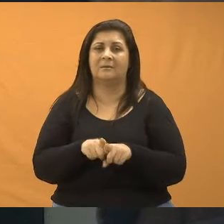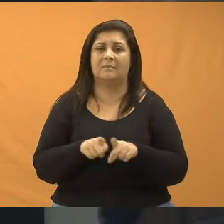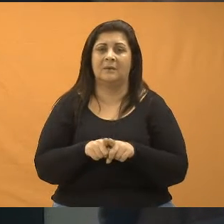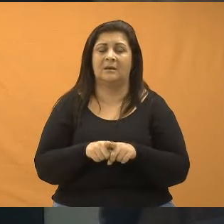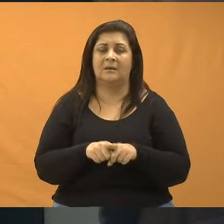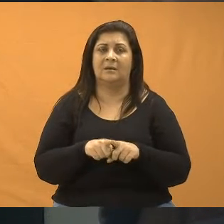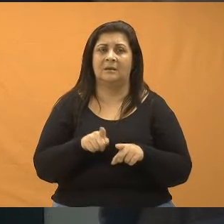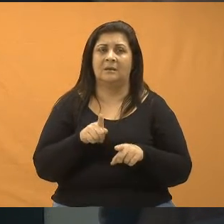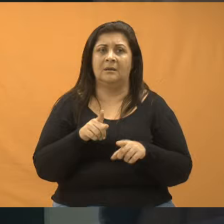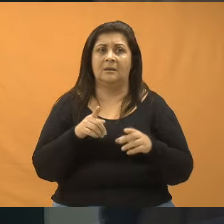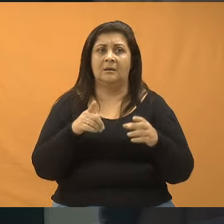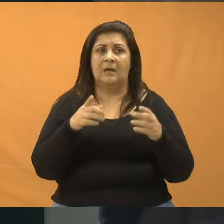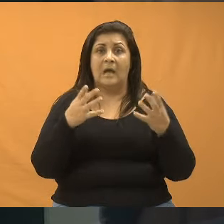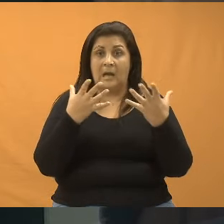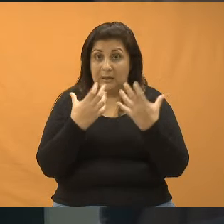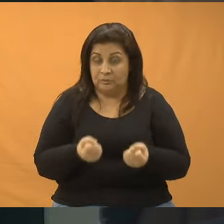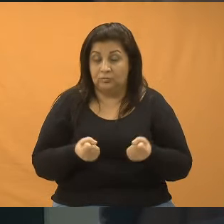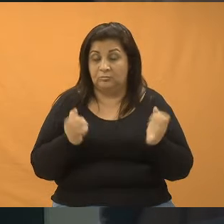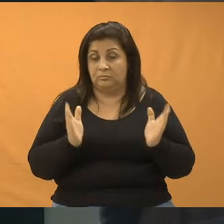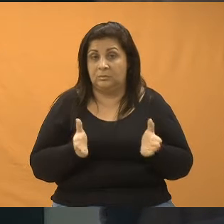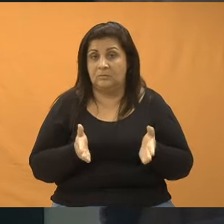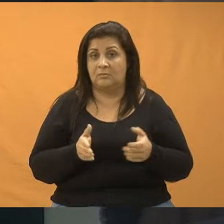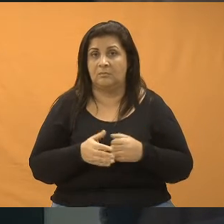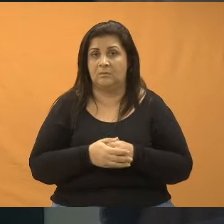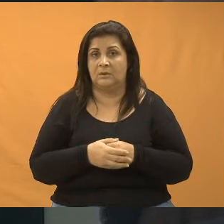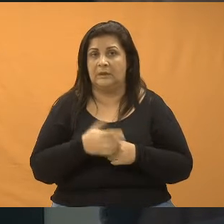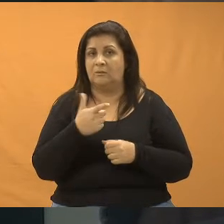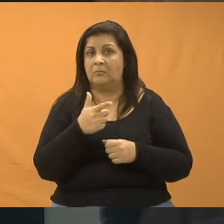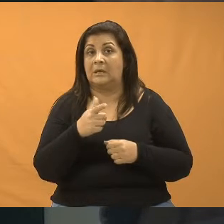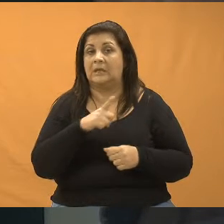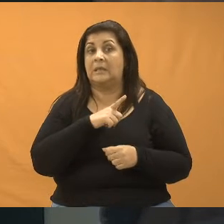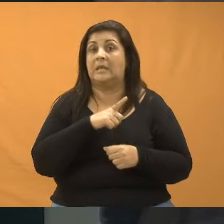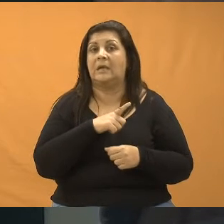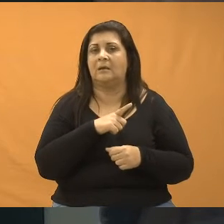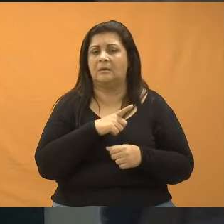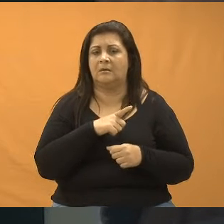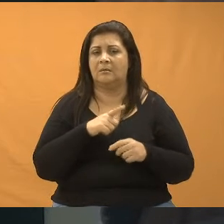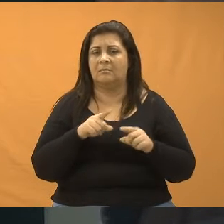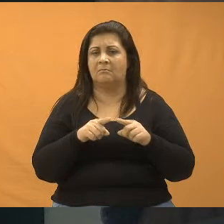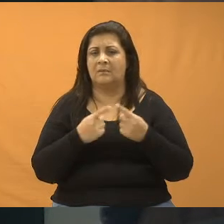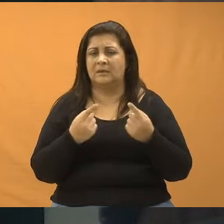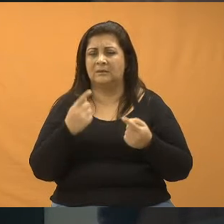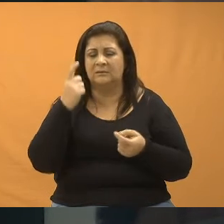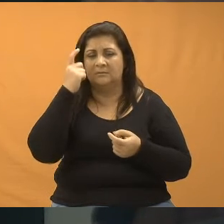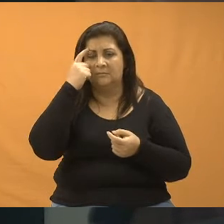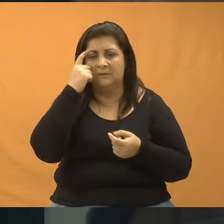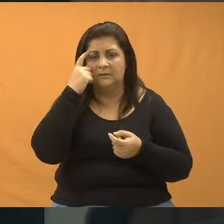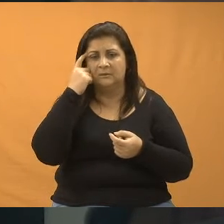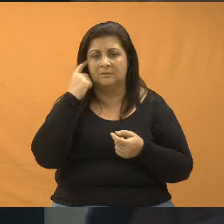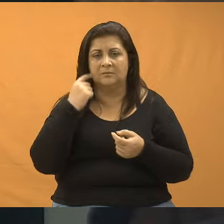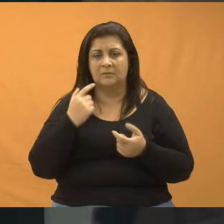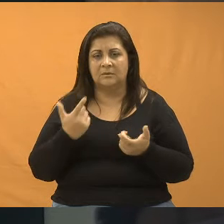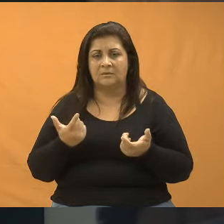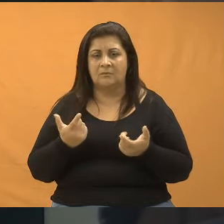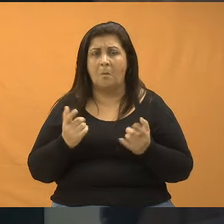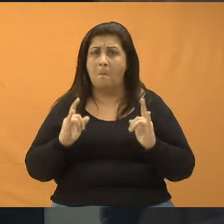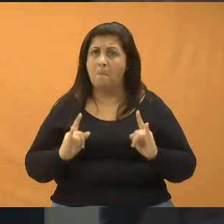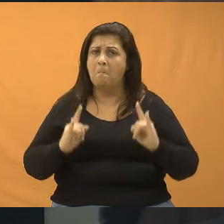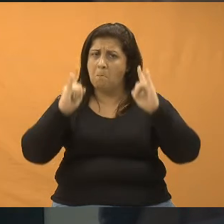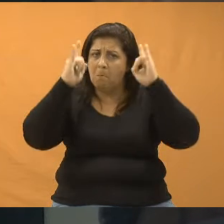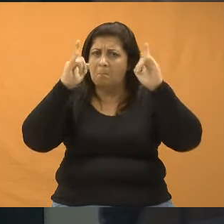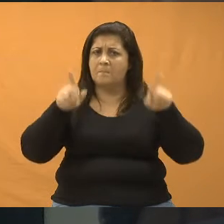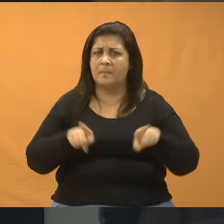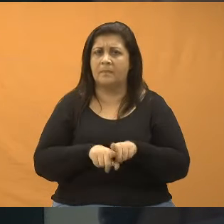vai assumir agora, não no que ela tem de patrimônio. Eu estou pensando na estrutura, inclusive o predial